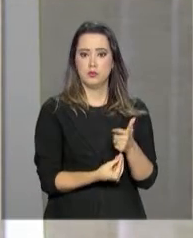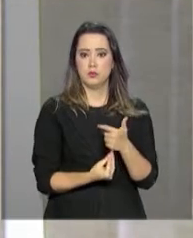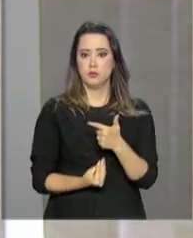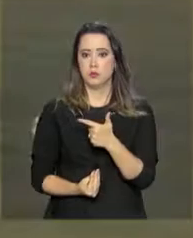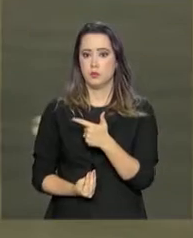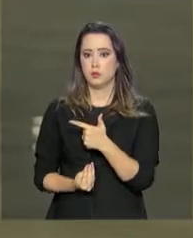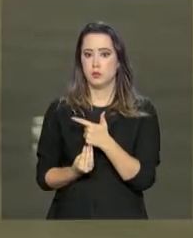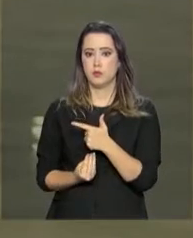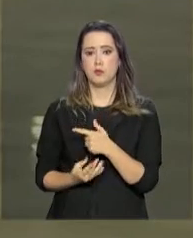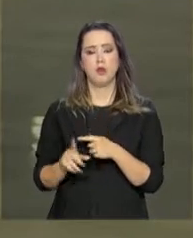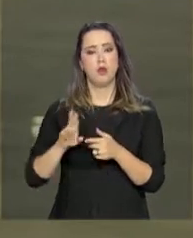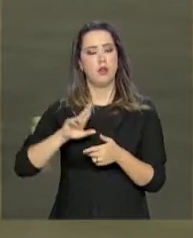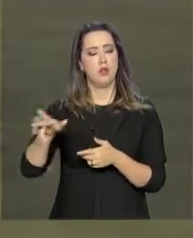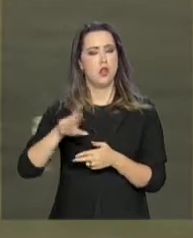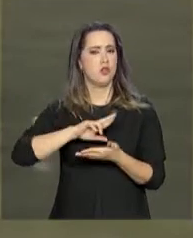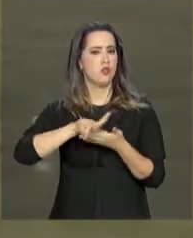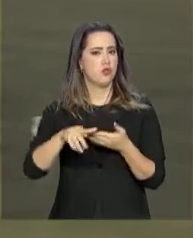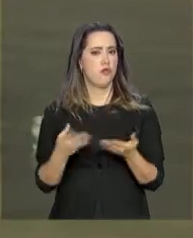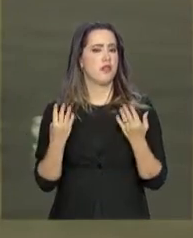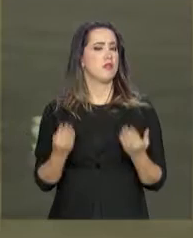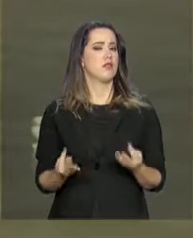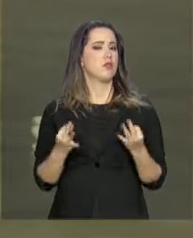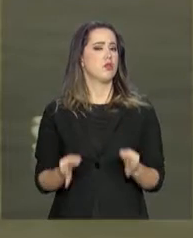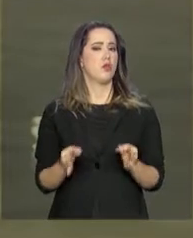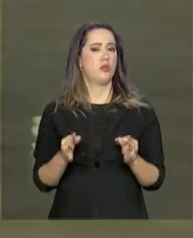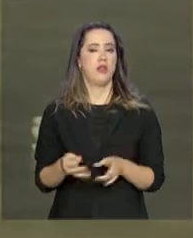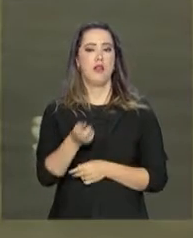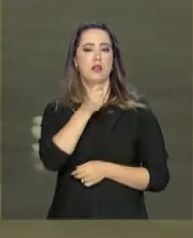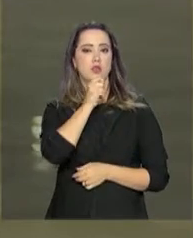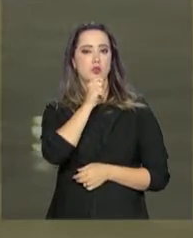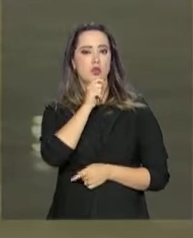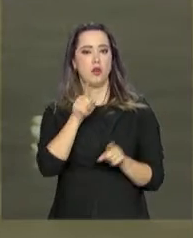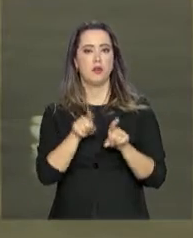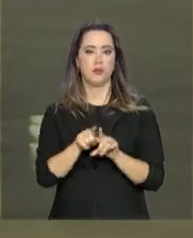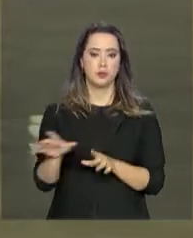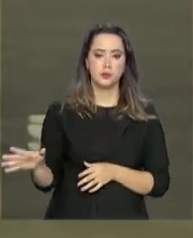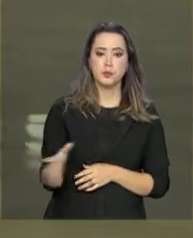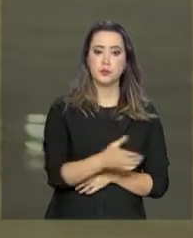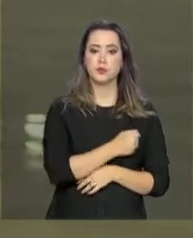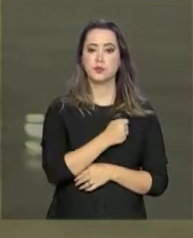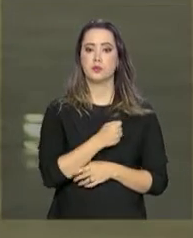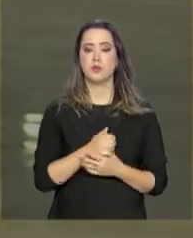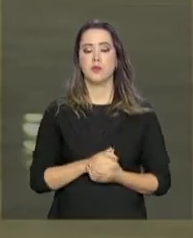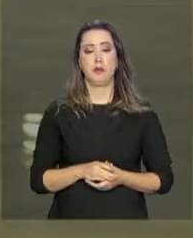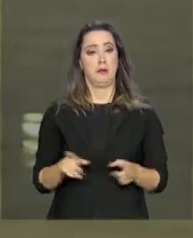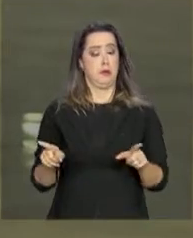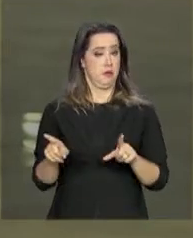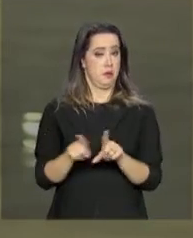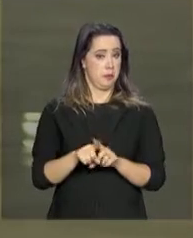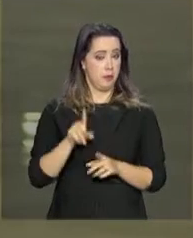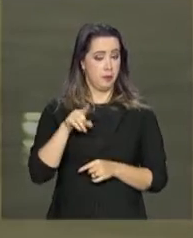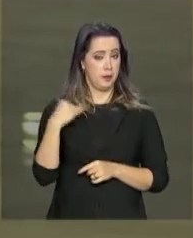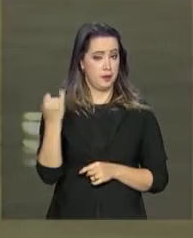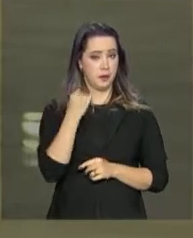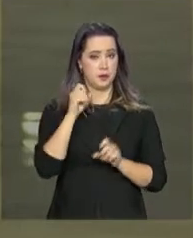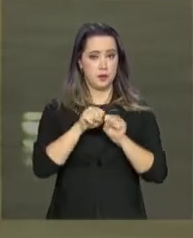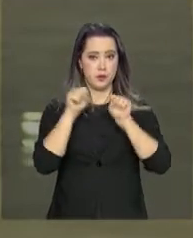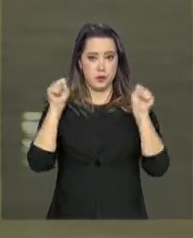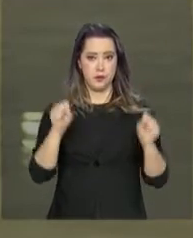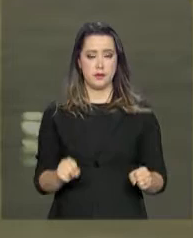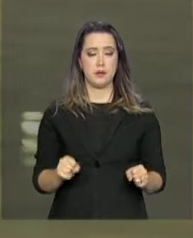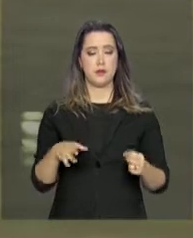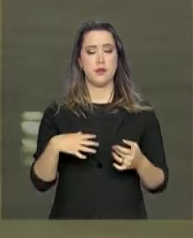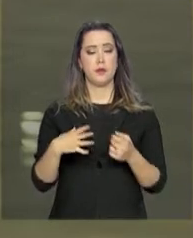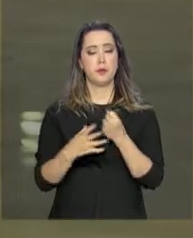maconha o ministro também falou da importância da criação de um sistema único de segurança pública